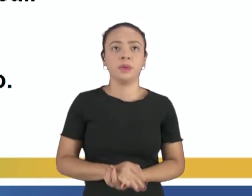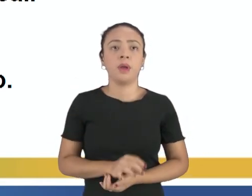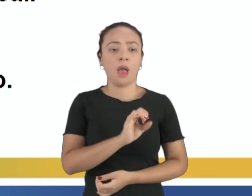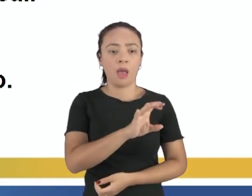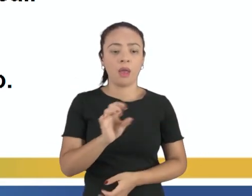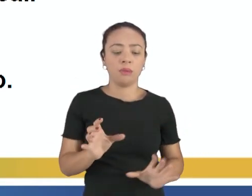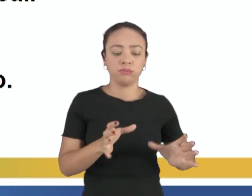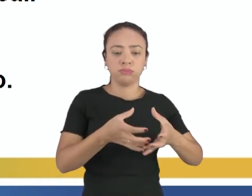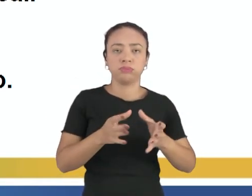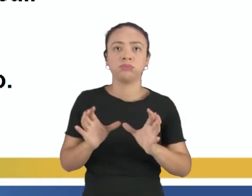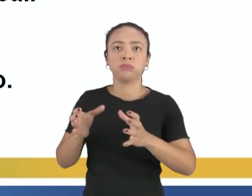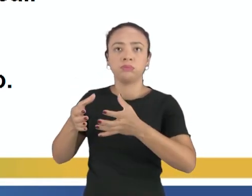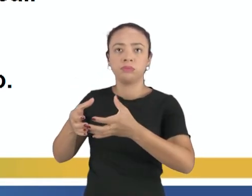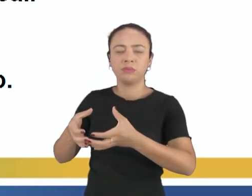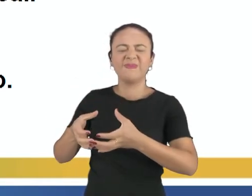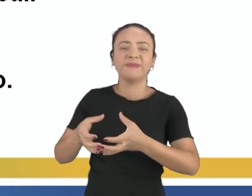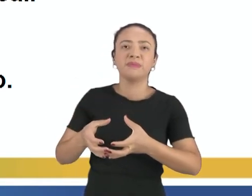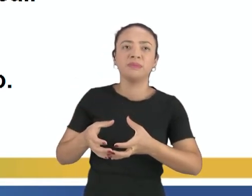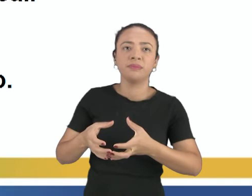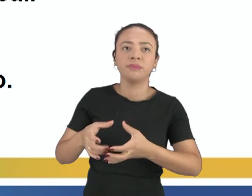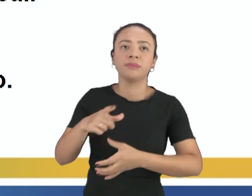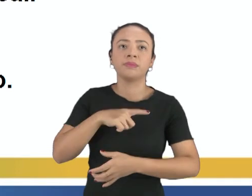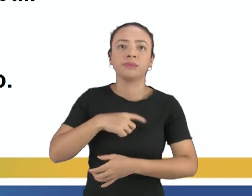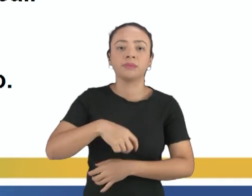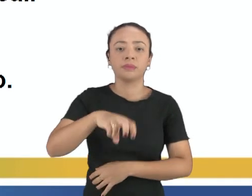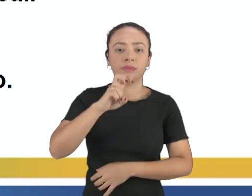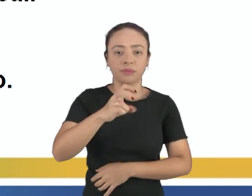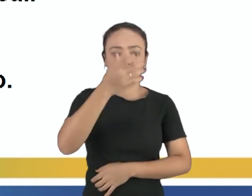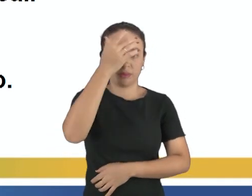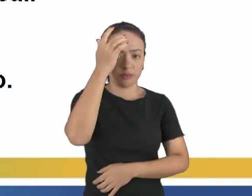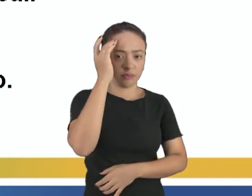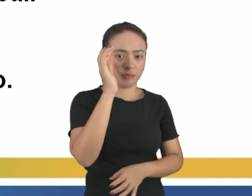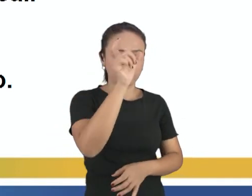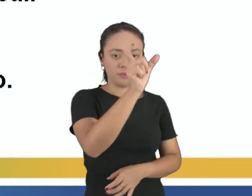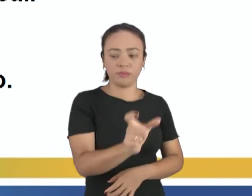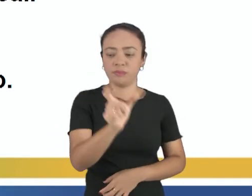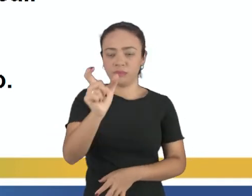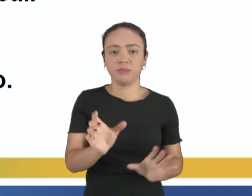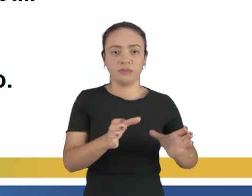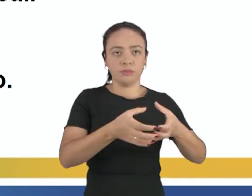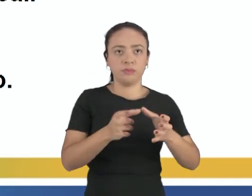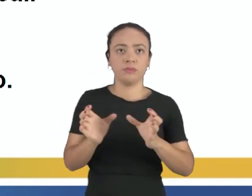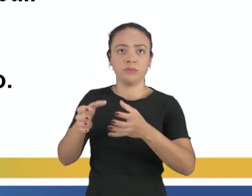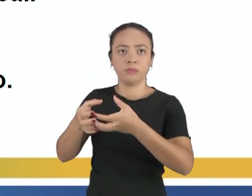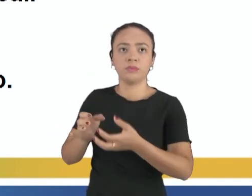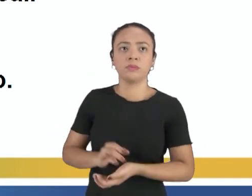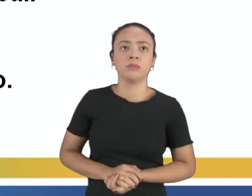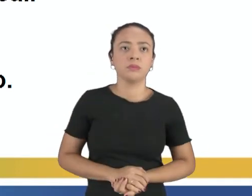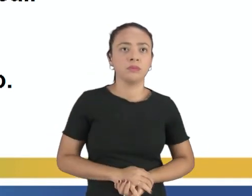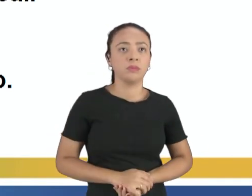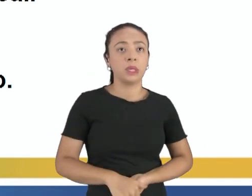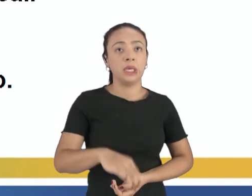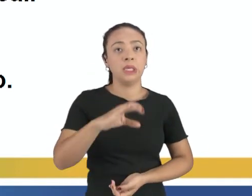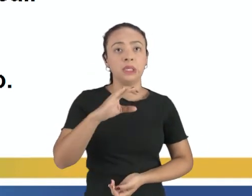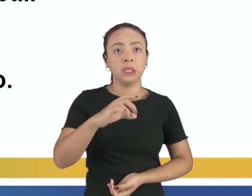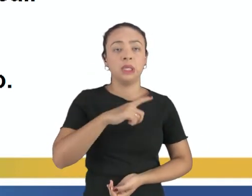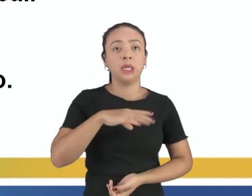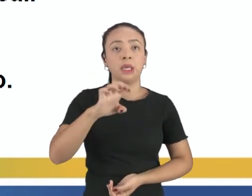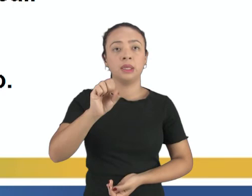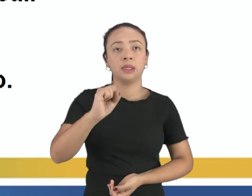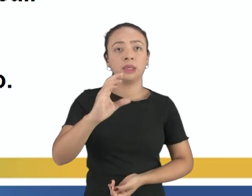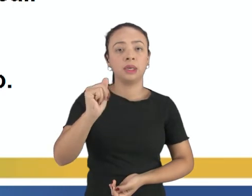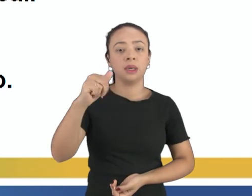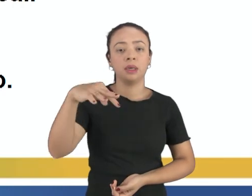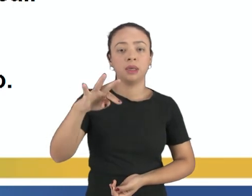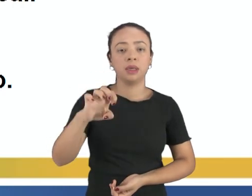Cada equipe titular em uma partida oficial de futsal é composta por 5 jogadores. C. É assinalado um